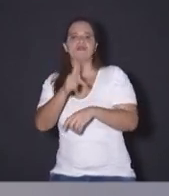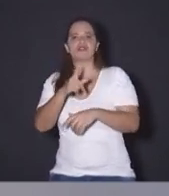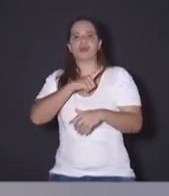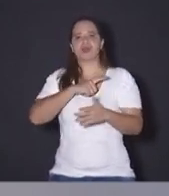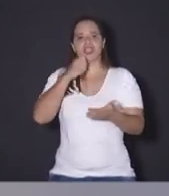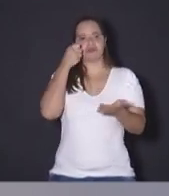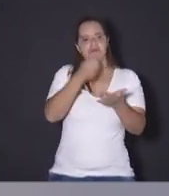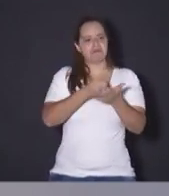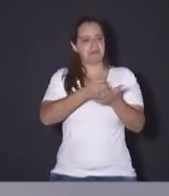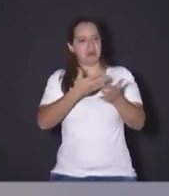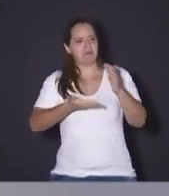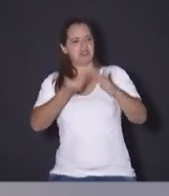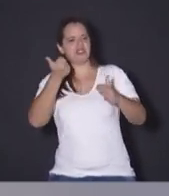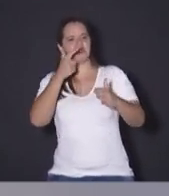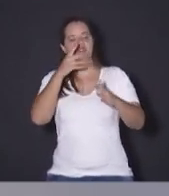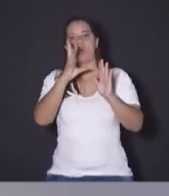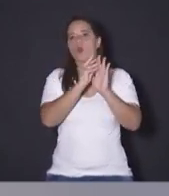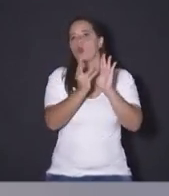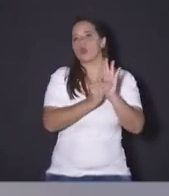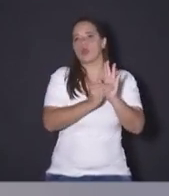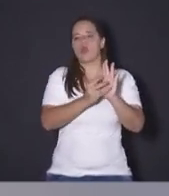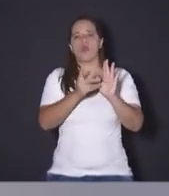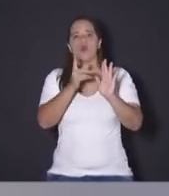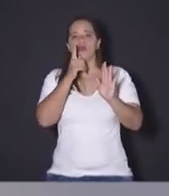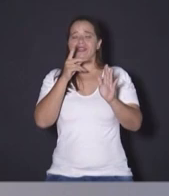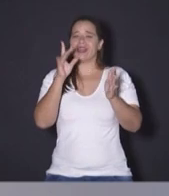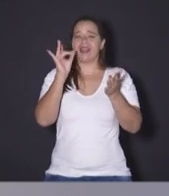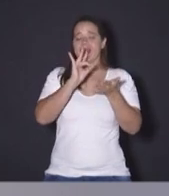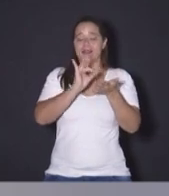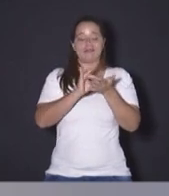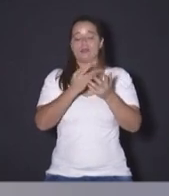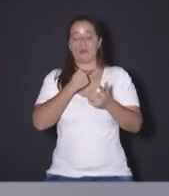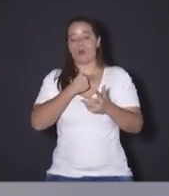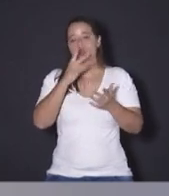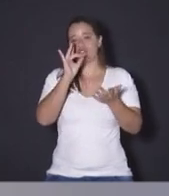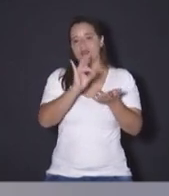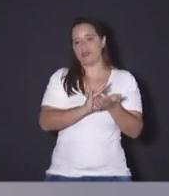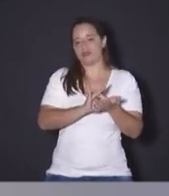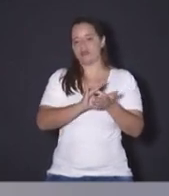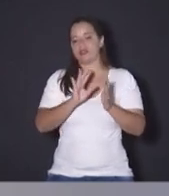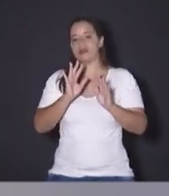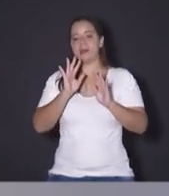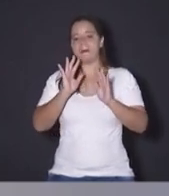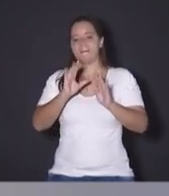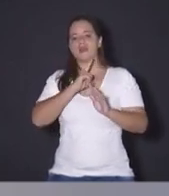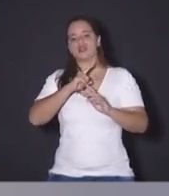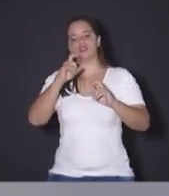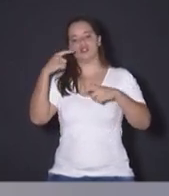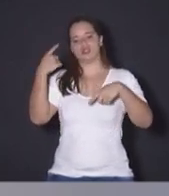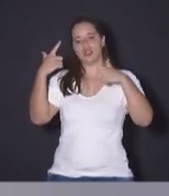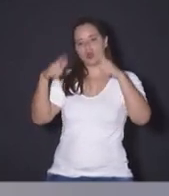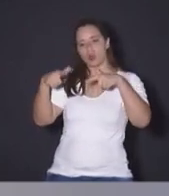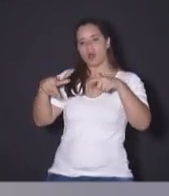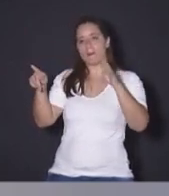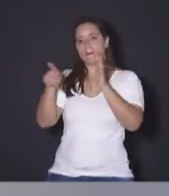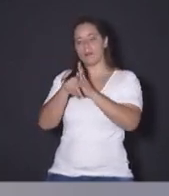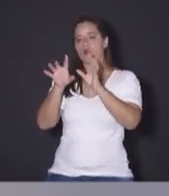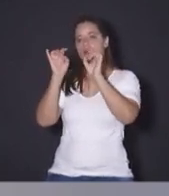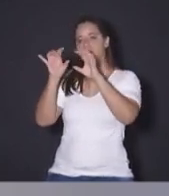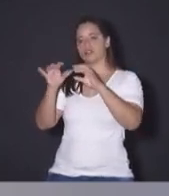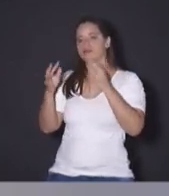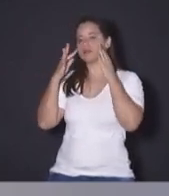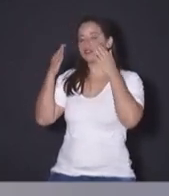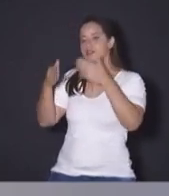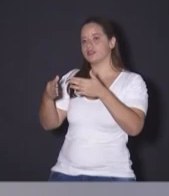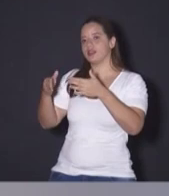não tirar o conteúdo é um equívoco inclusive definir essas limitações mas existem lugares especializados na